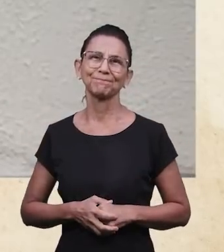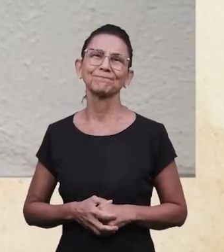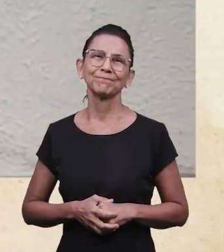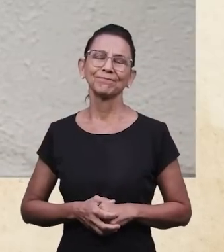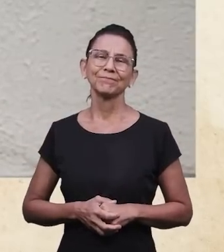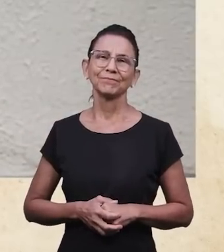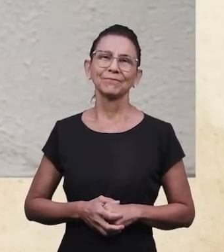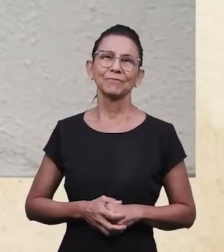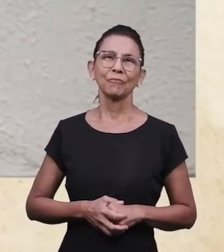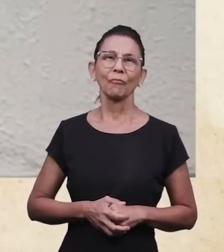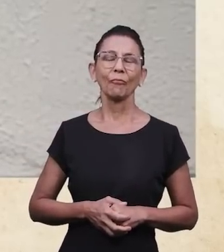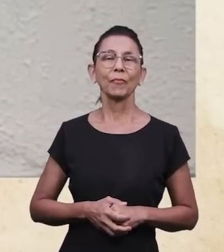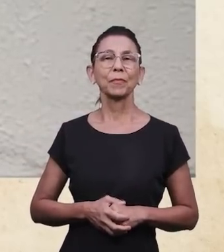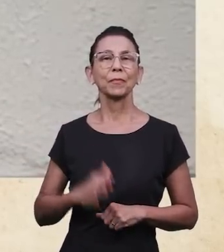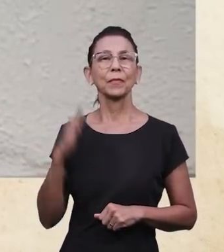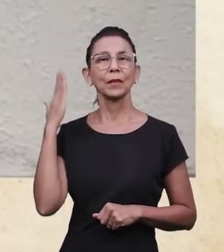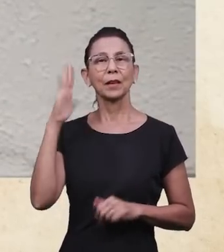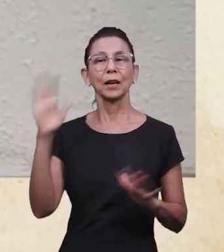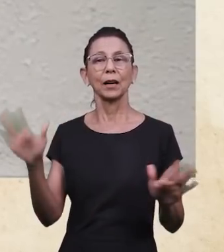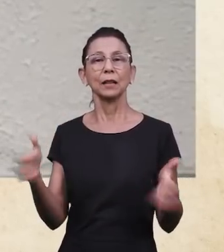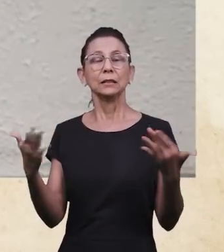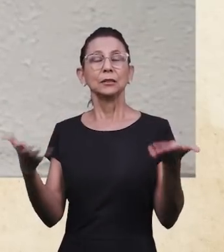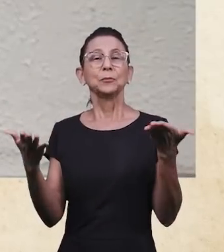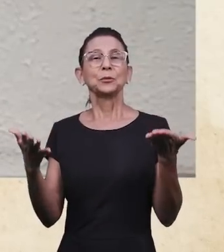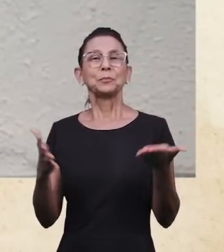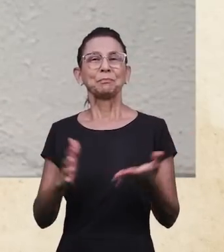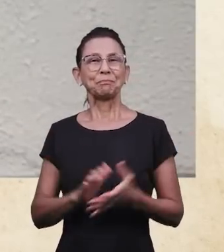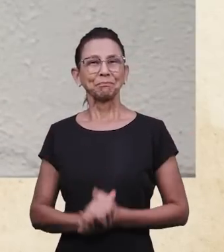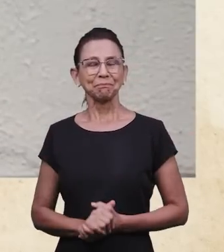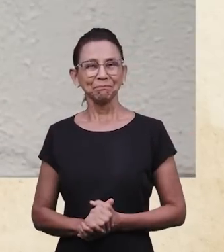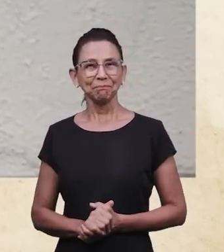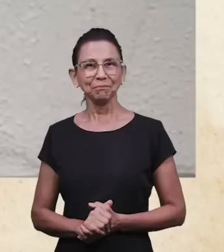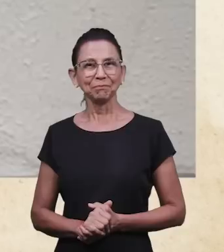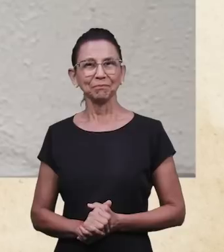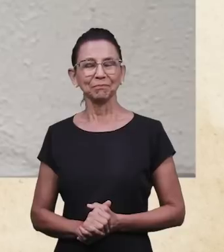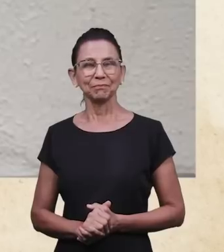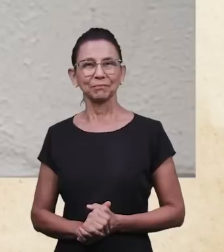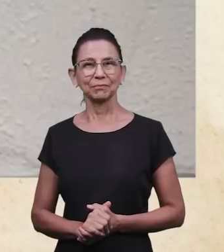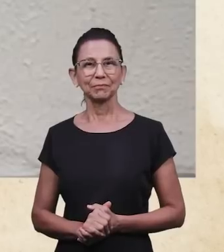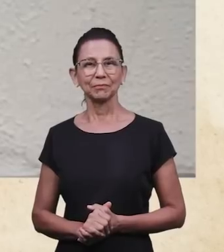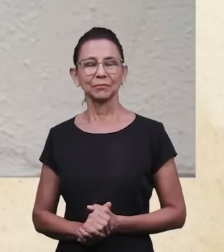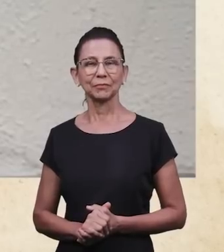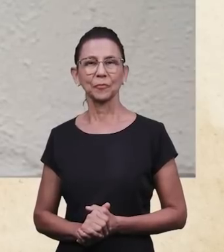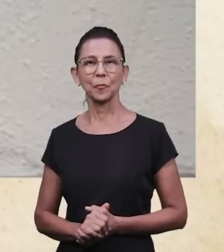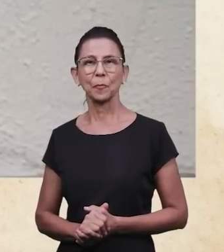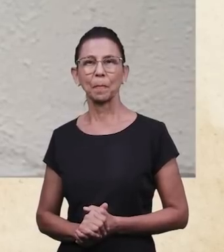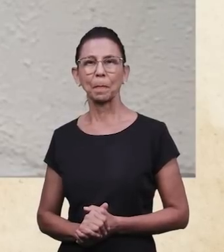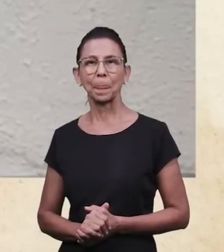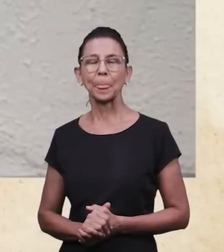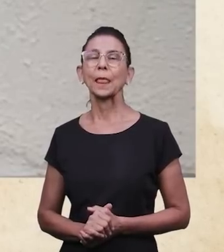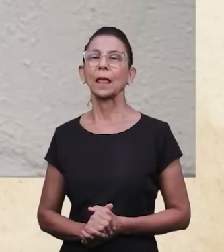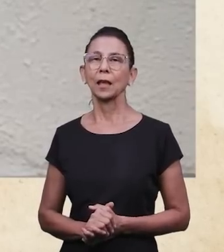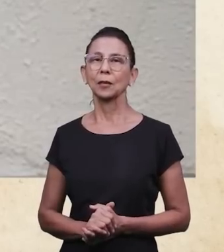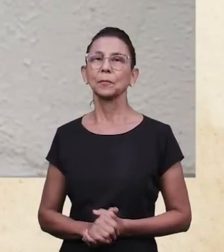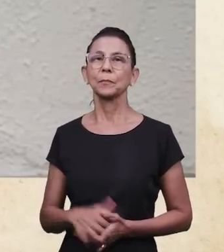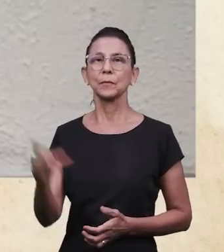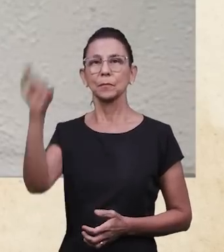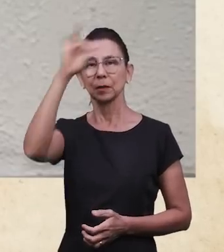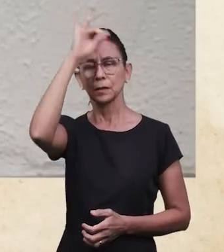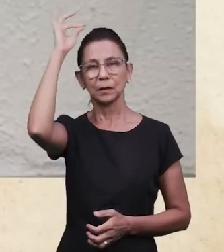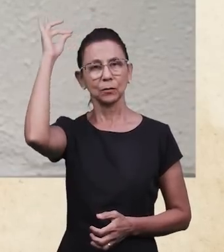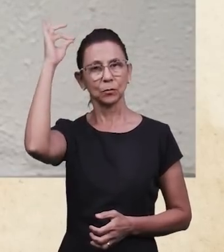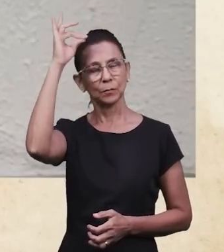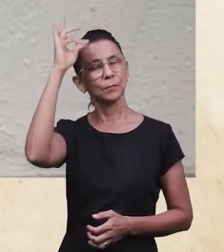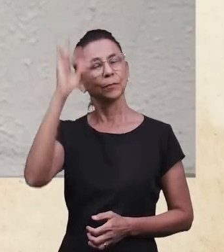para que os jovens continuem usando essa estrada veloz da rede social, esse recurso que Deus tem nos dado. Deus tem